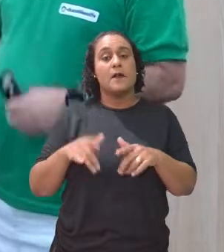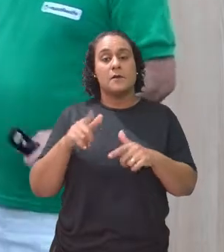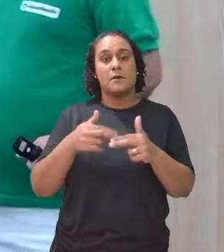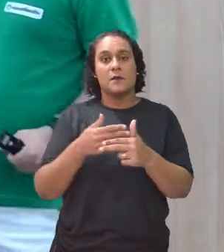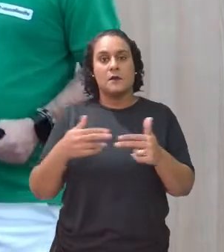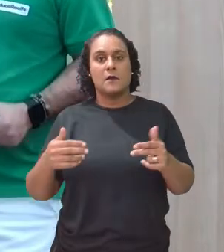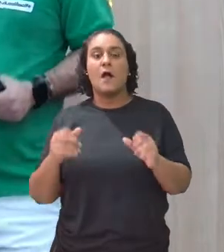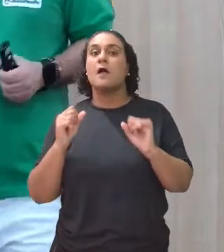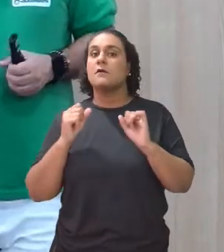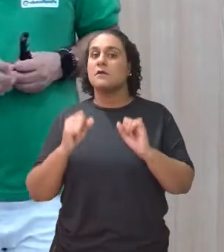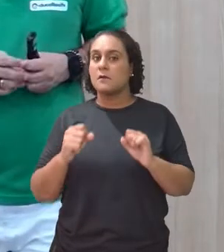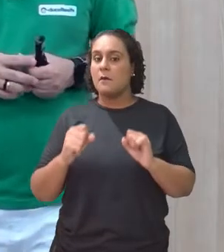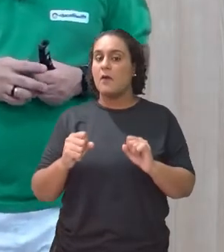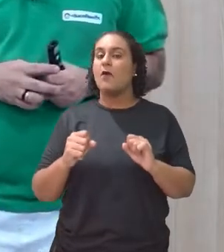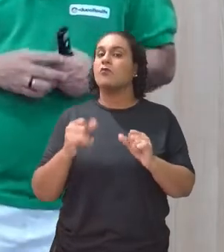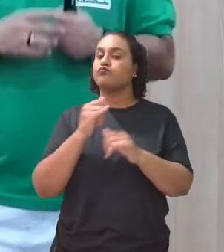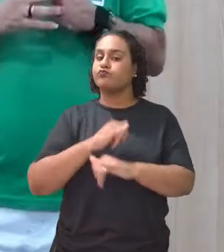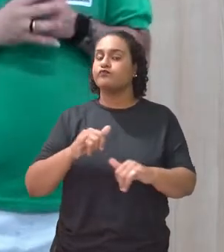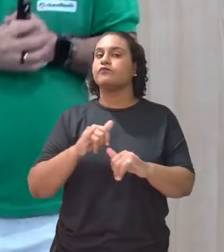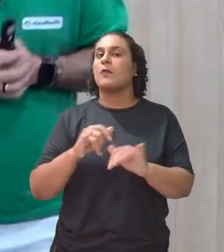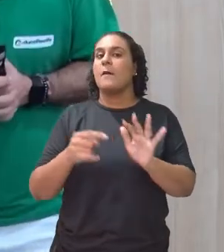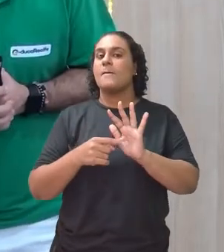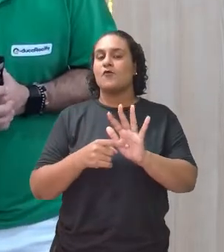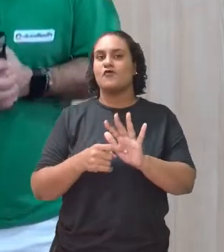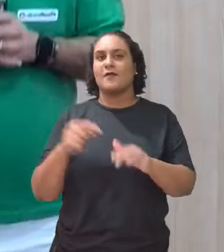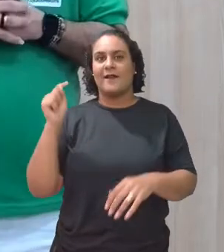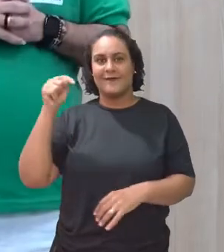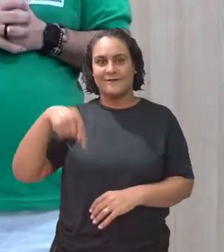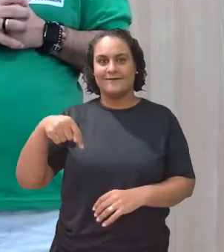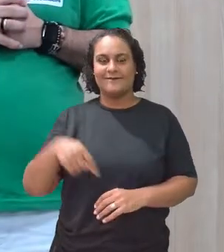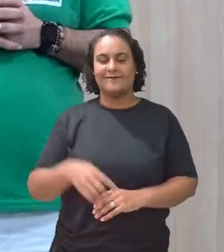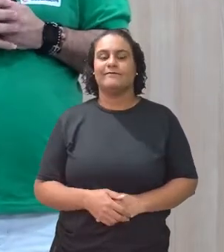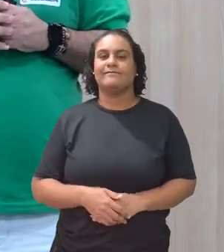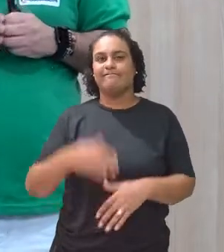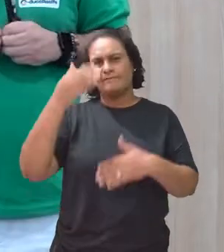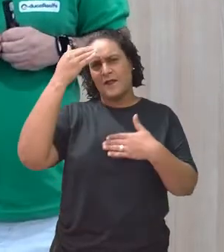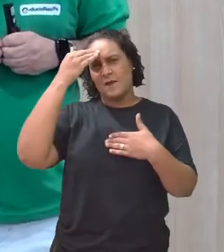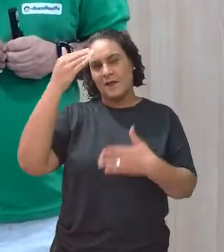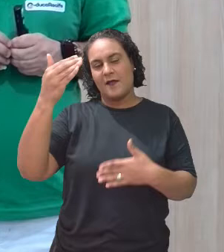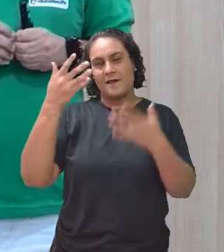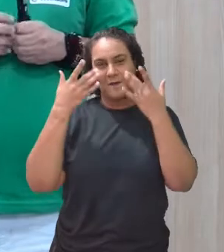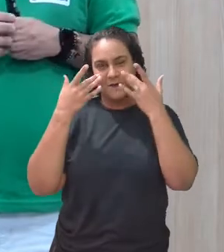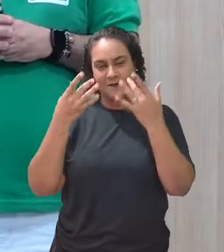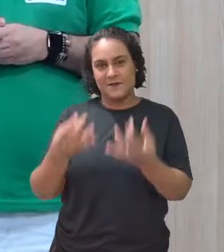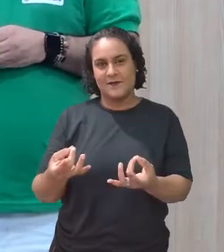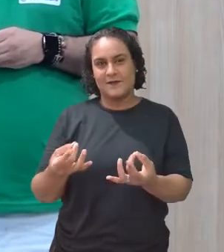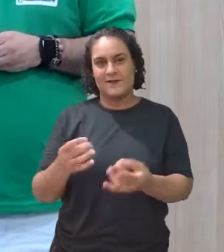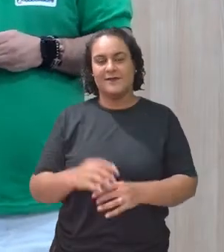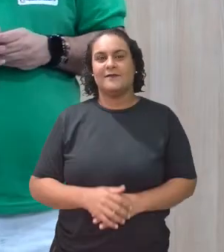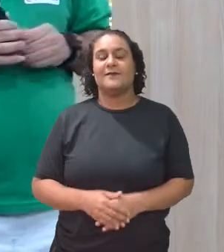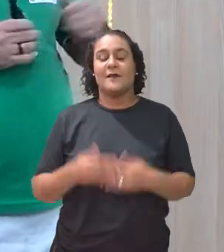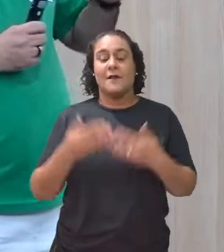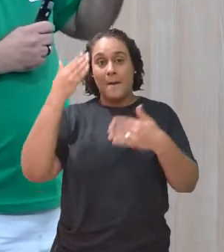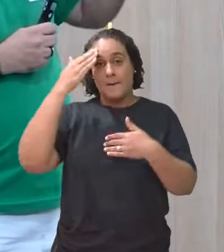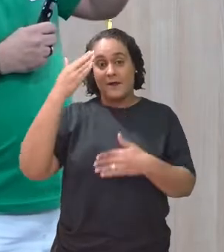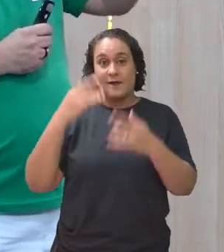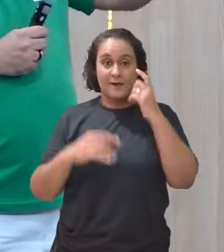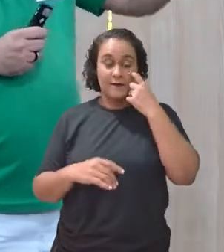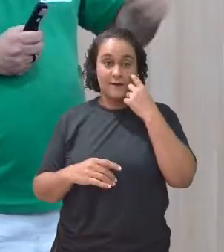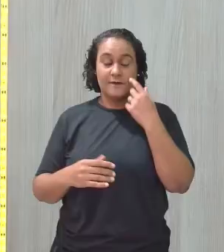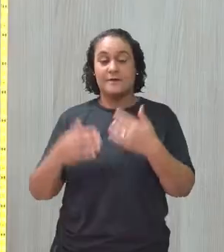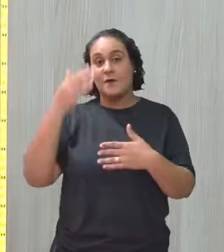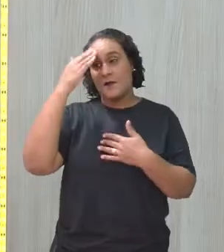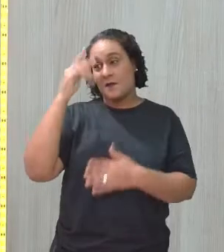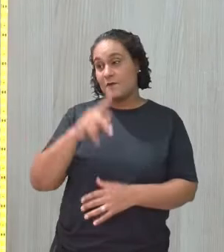de vocês, a gente pode até divulgar aqui. Então é isso, gente. Muito obrigado aí pela atenção. Valeu, Elaine. Valeu,